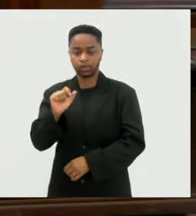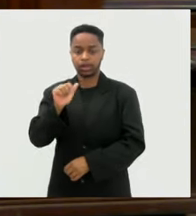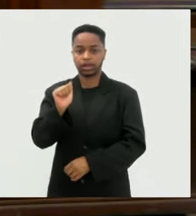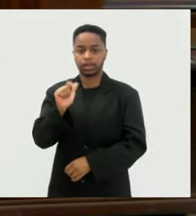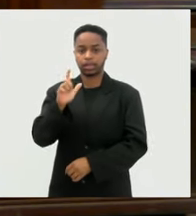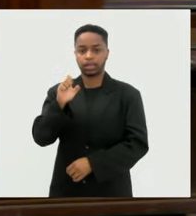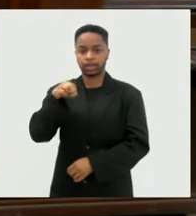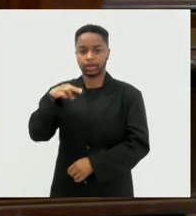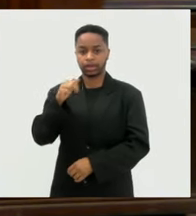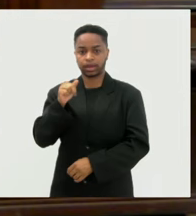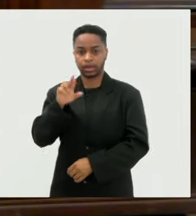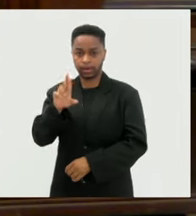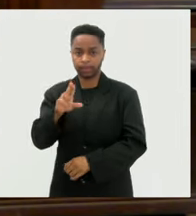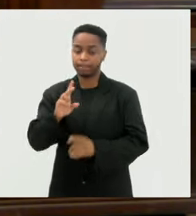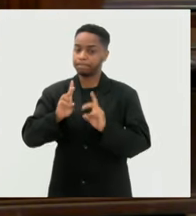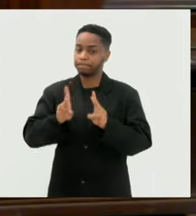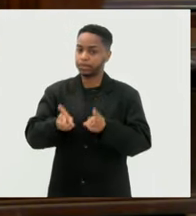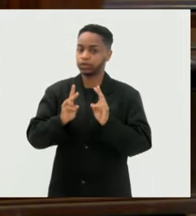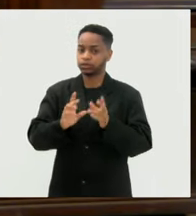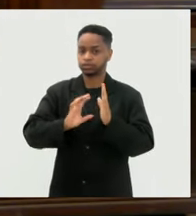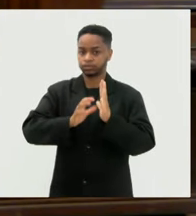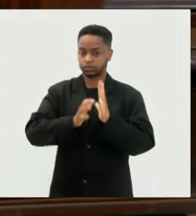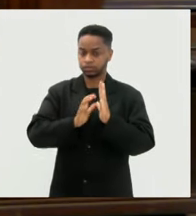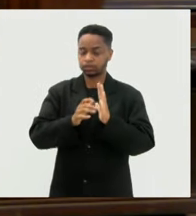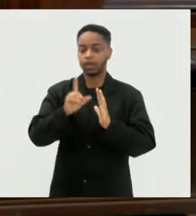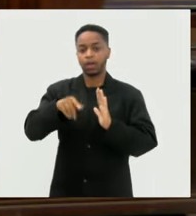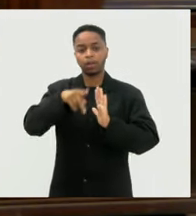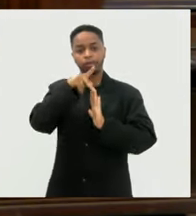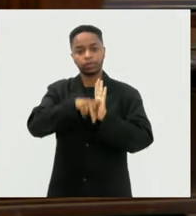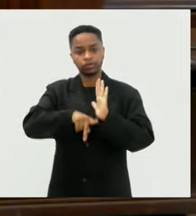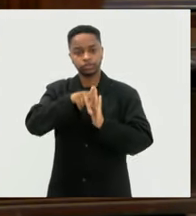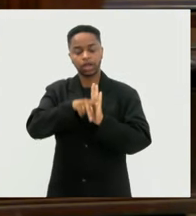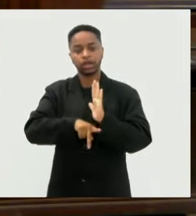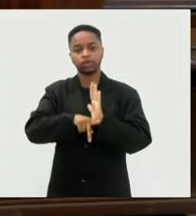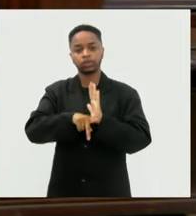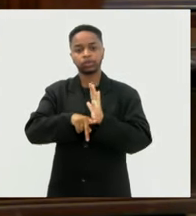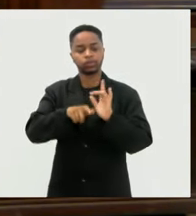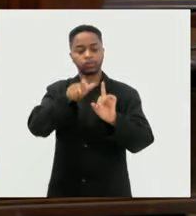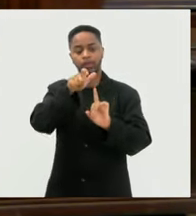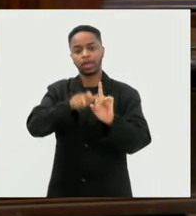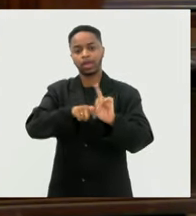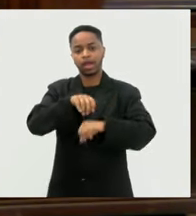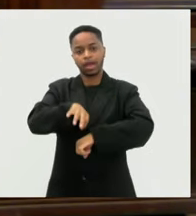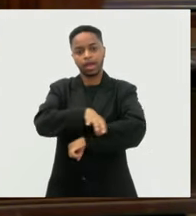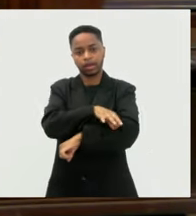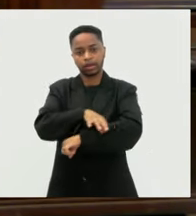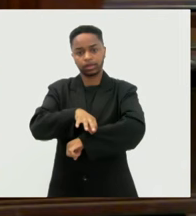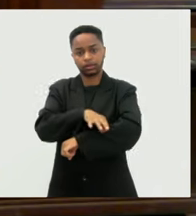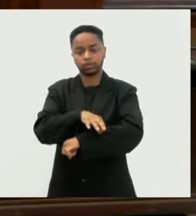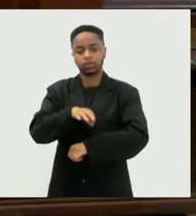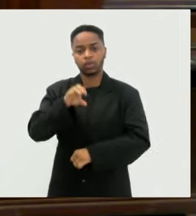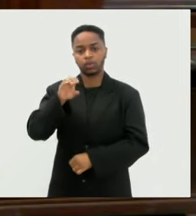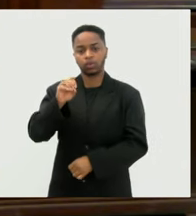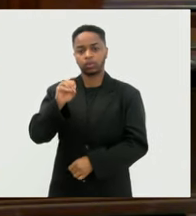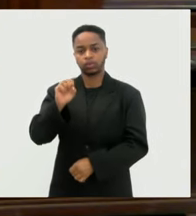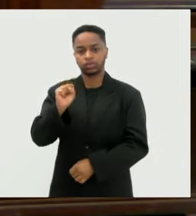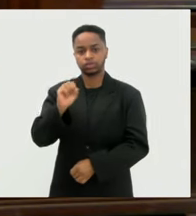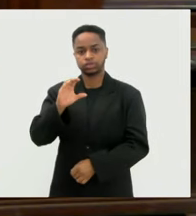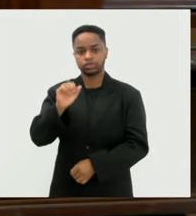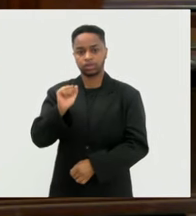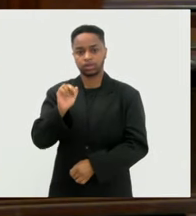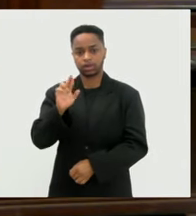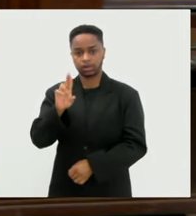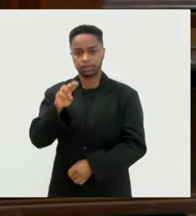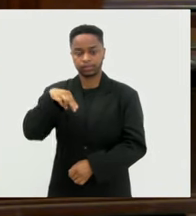o projeto do grande e saudoso arquiteto Oscar Niemeyer.